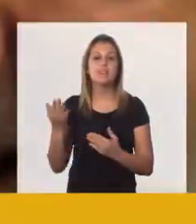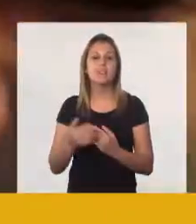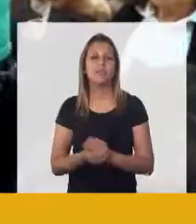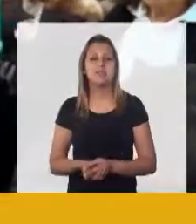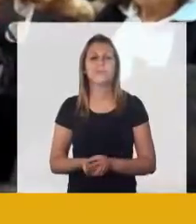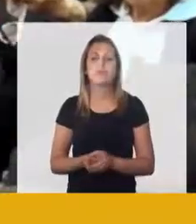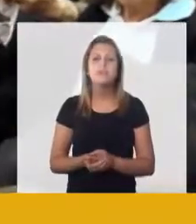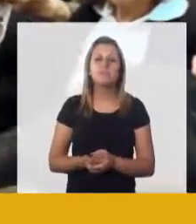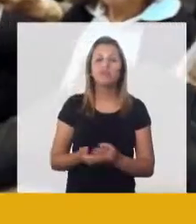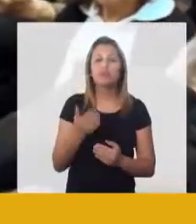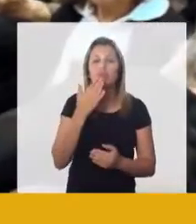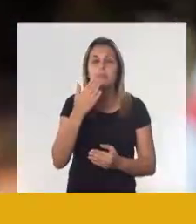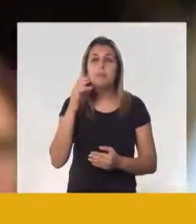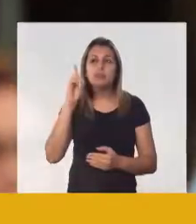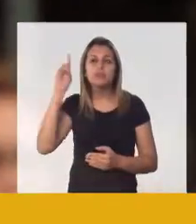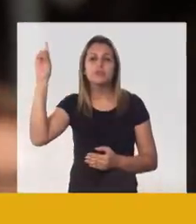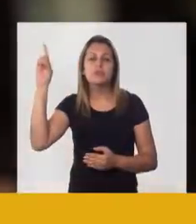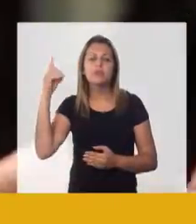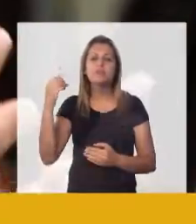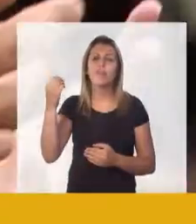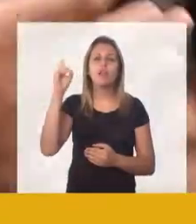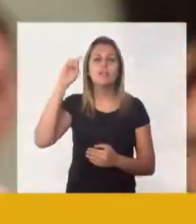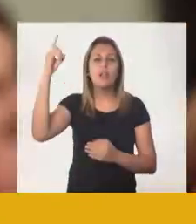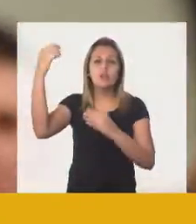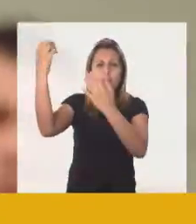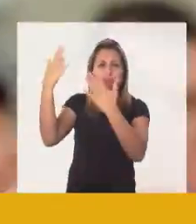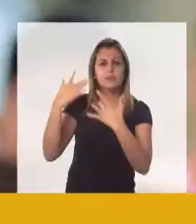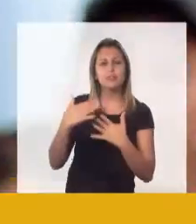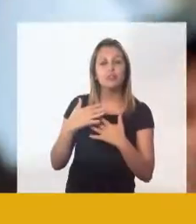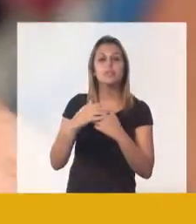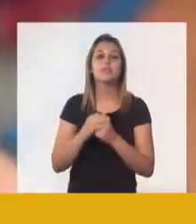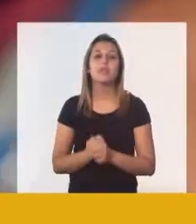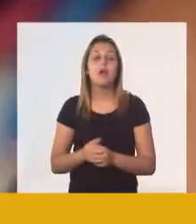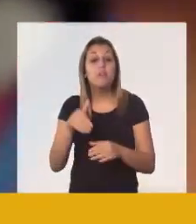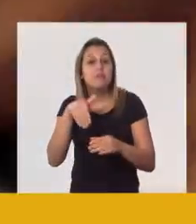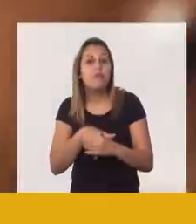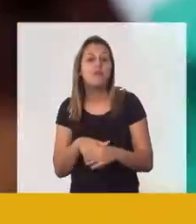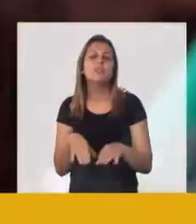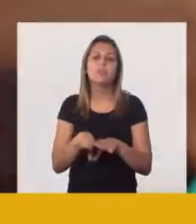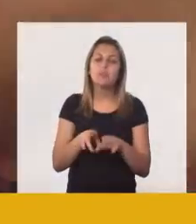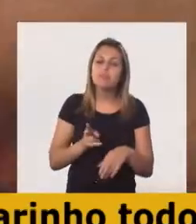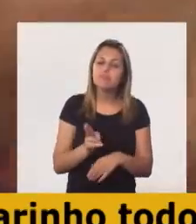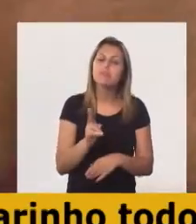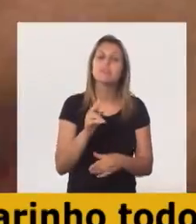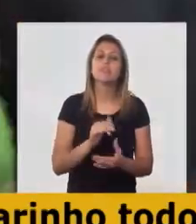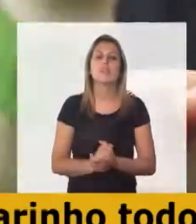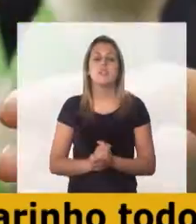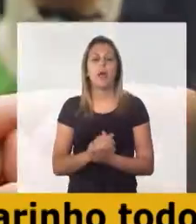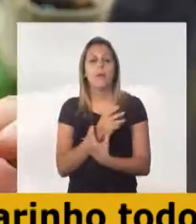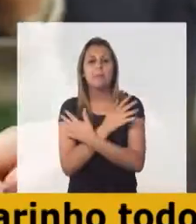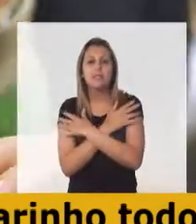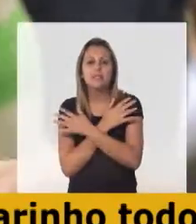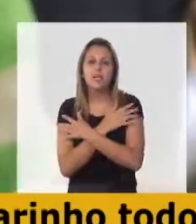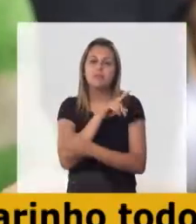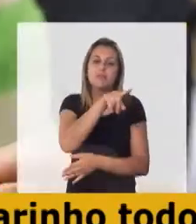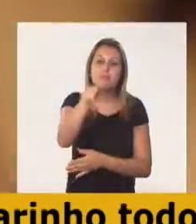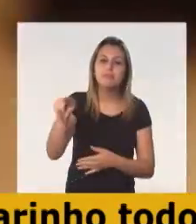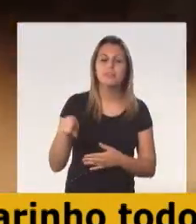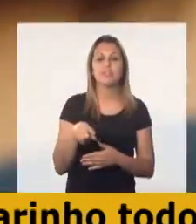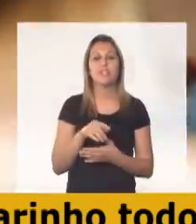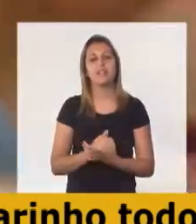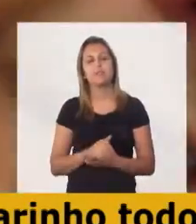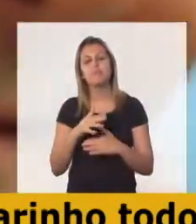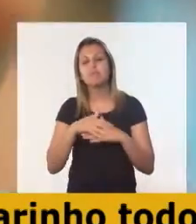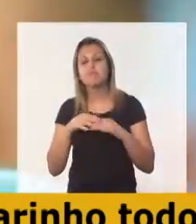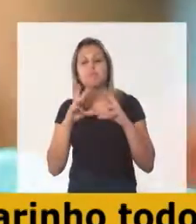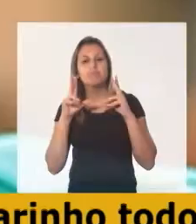eleitoral para seguir adiante. Por terem pedido a Deus proteção, por terem pedido voto. Sintam-se abraçados, cada um de vocês,